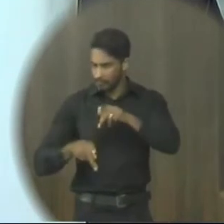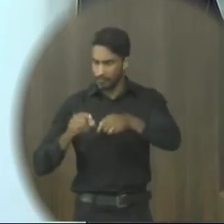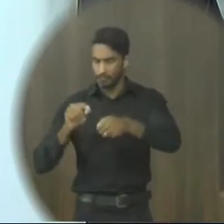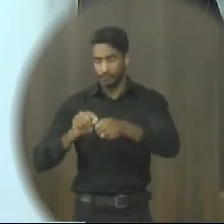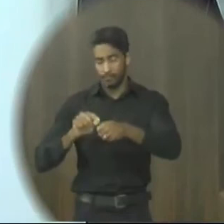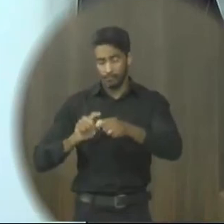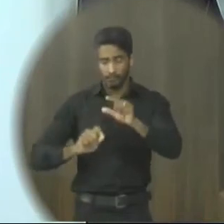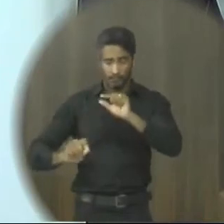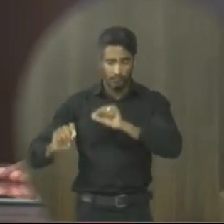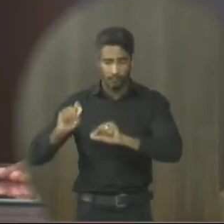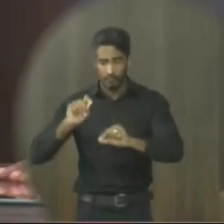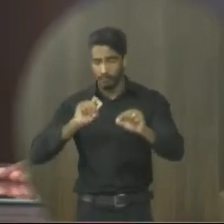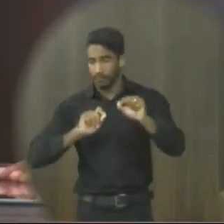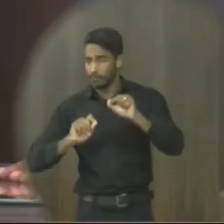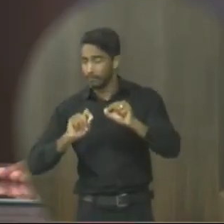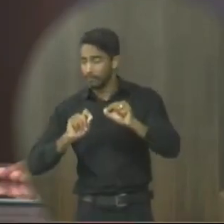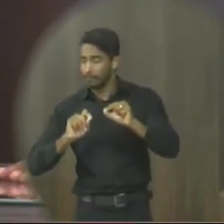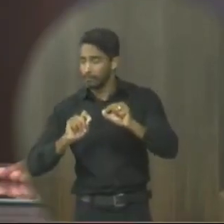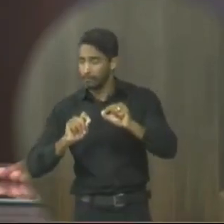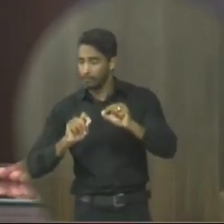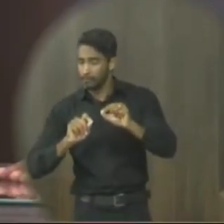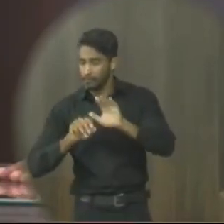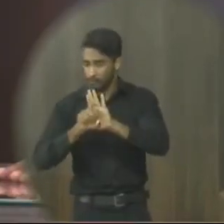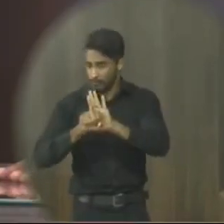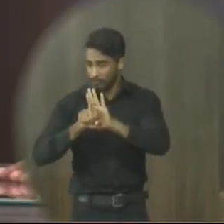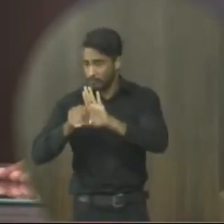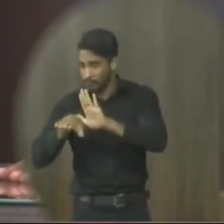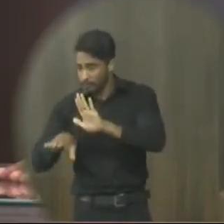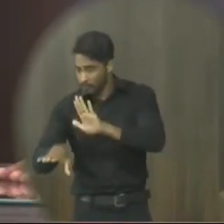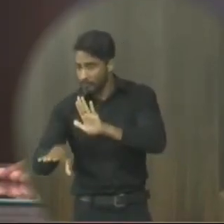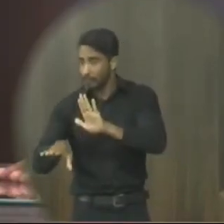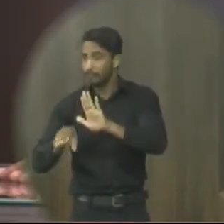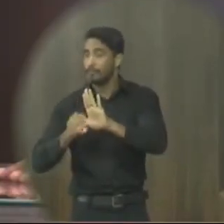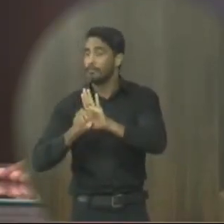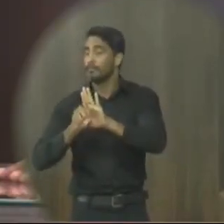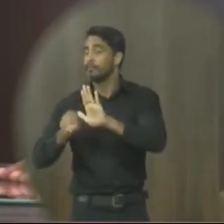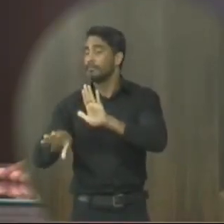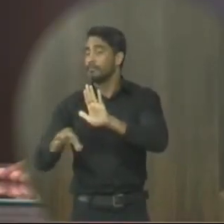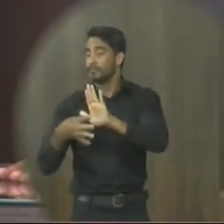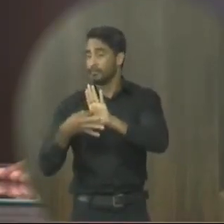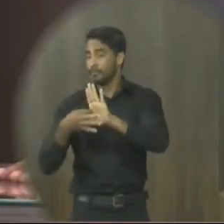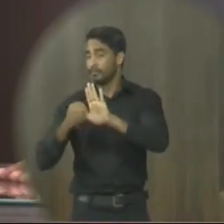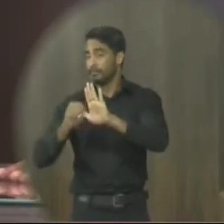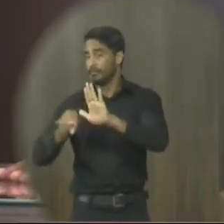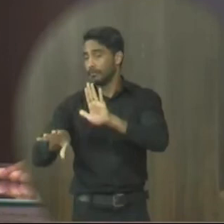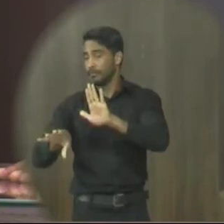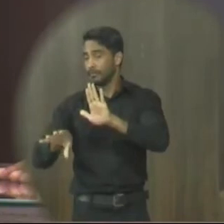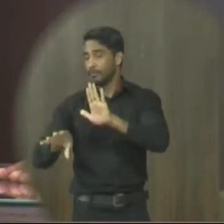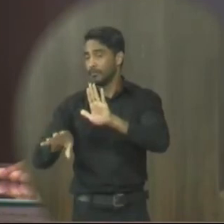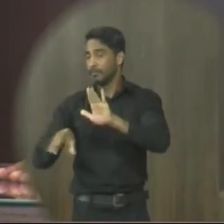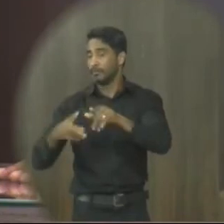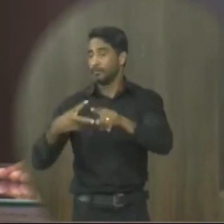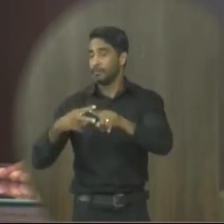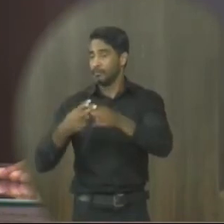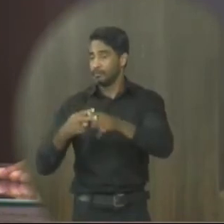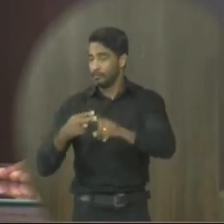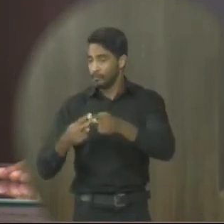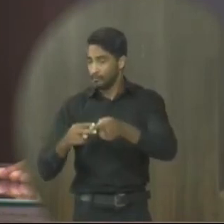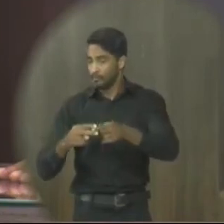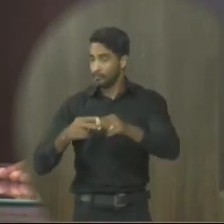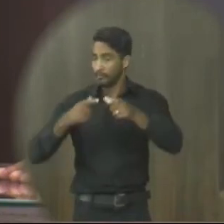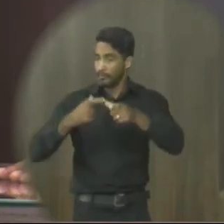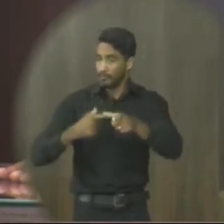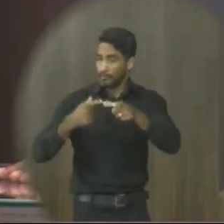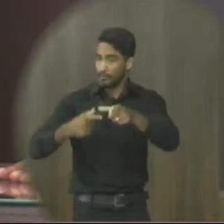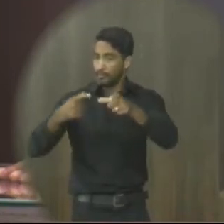seguinte decisão. Indica município indica a premente necessidade de realizar